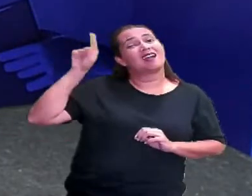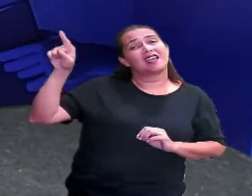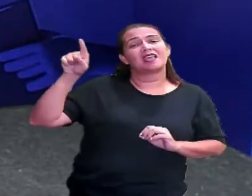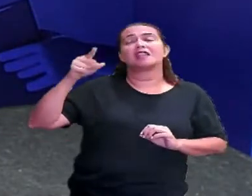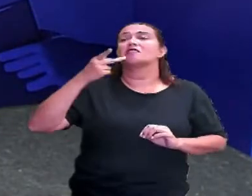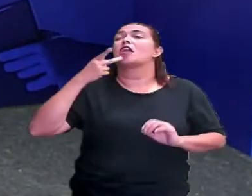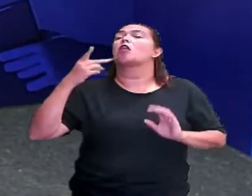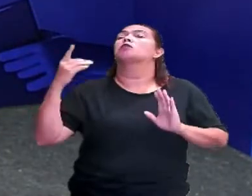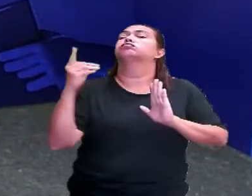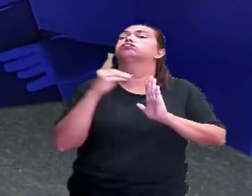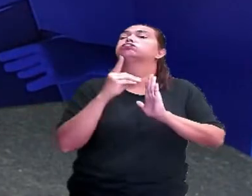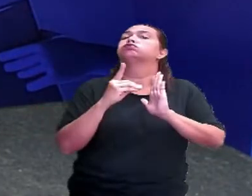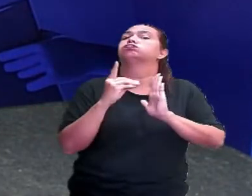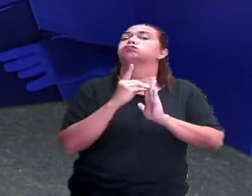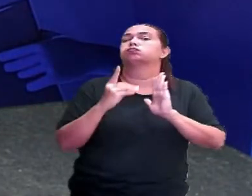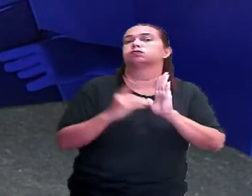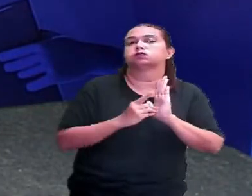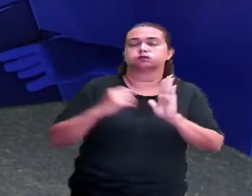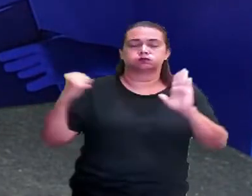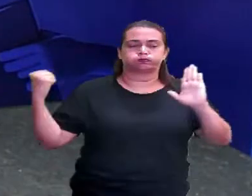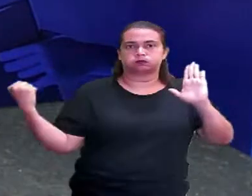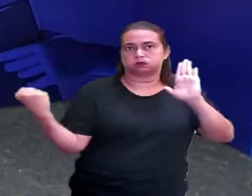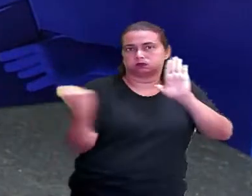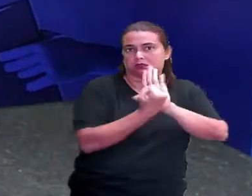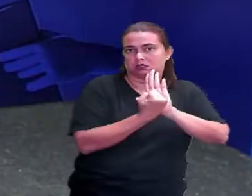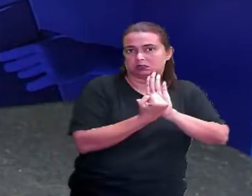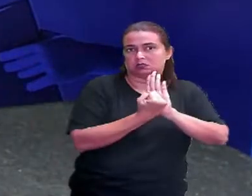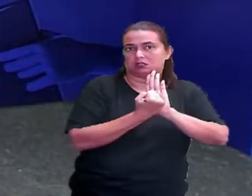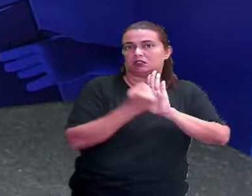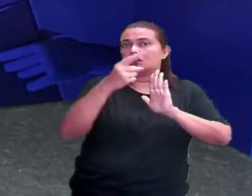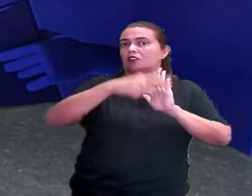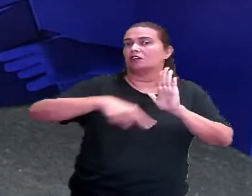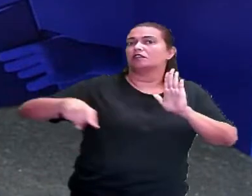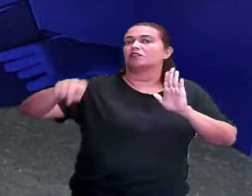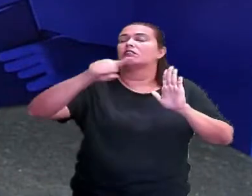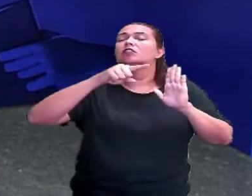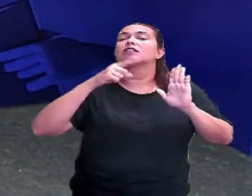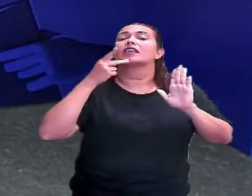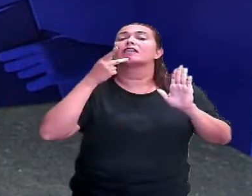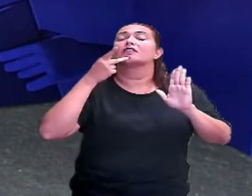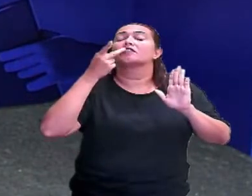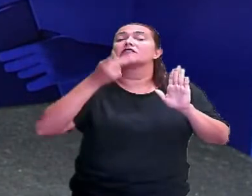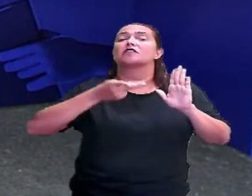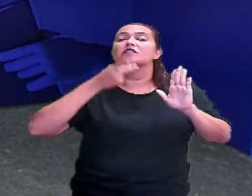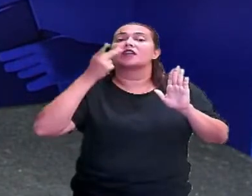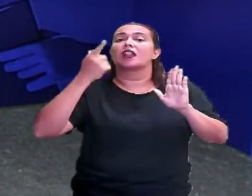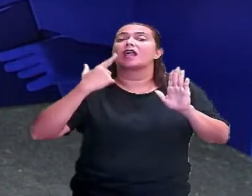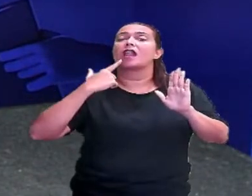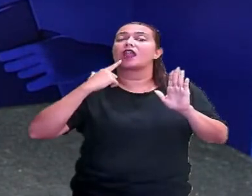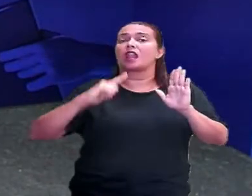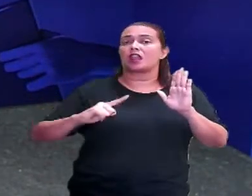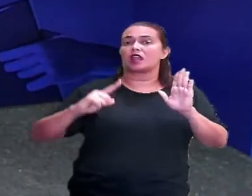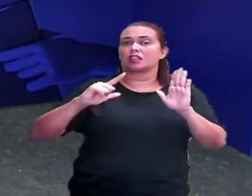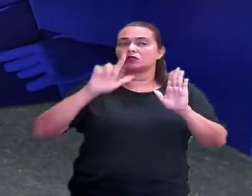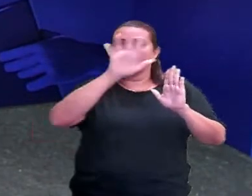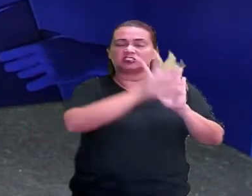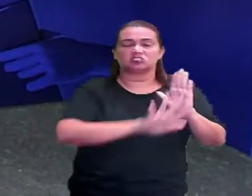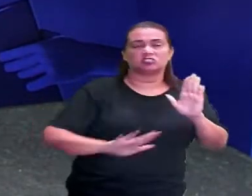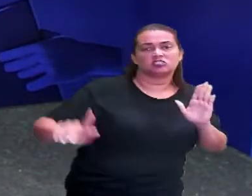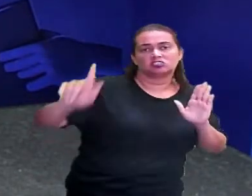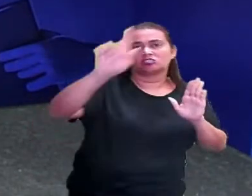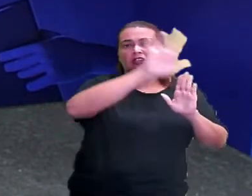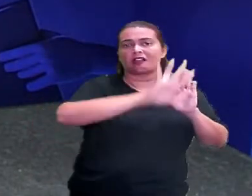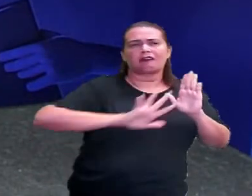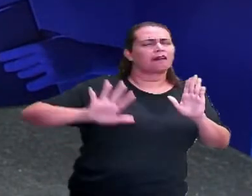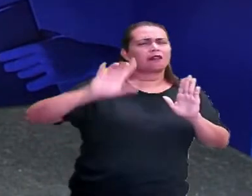de hoje, não se pode falar a língua geral. O que você tem que falar é o português castiço, é o